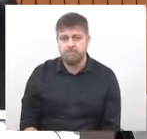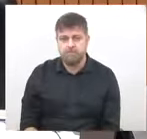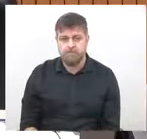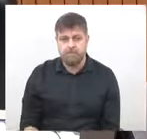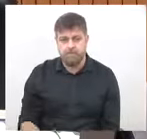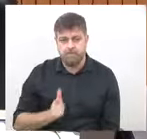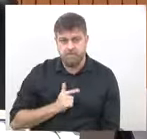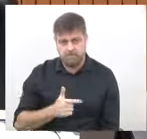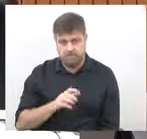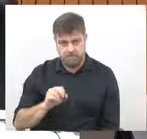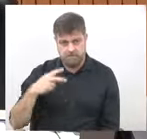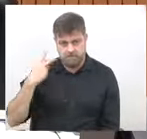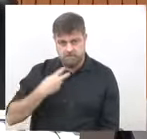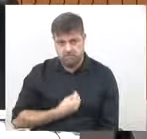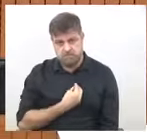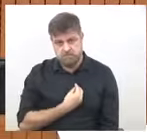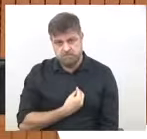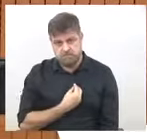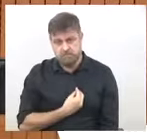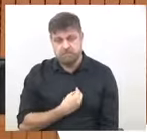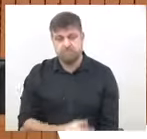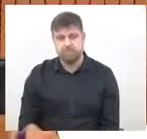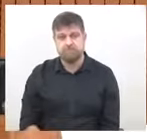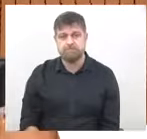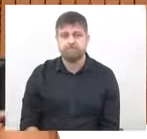20 vereadores presentes no plenário.